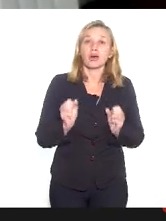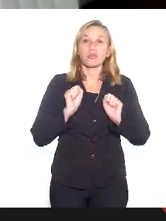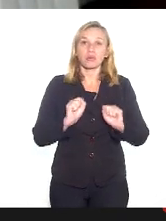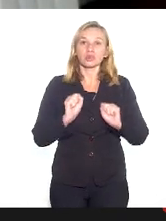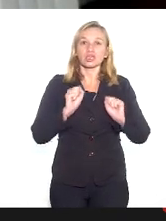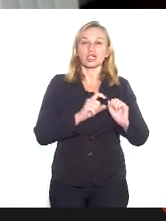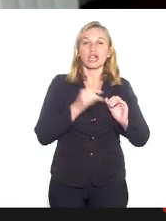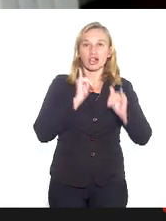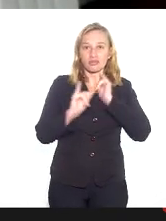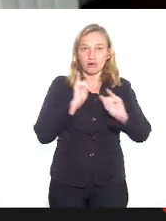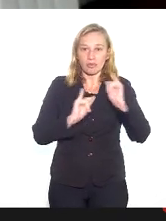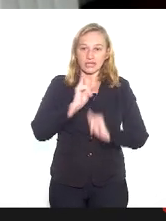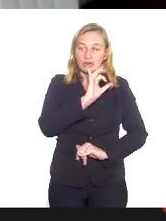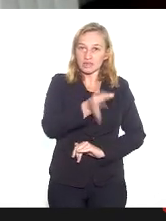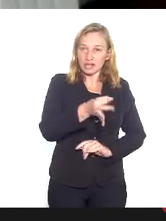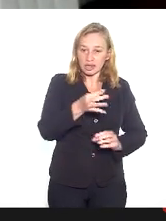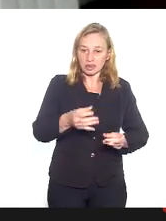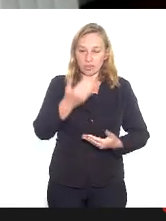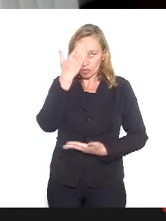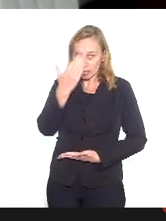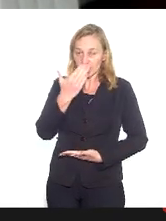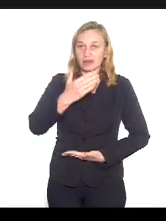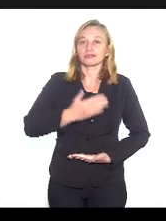prestar as informações necessárias. Muito obrigado.